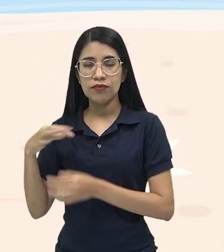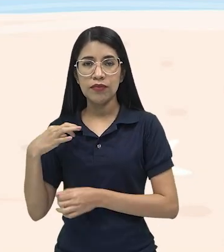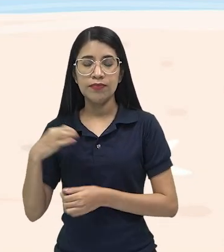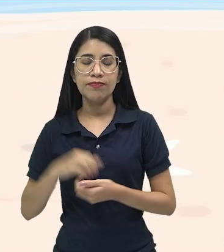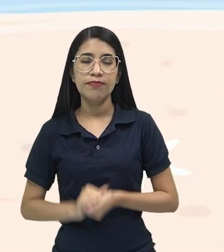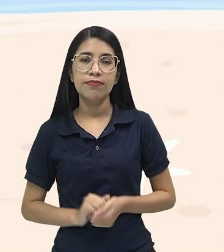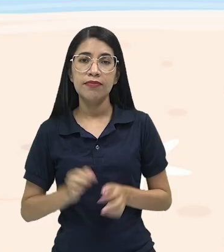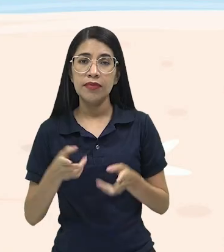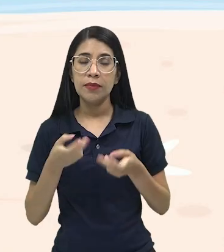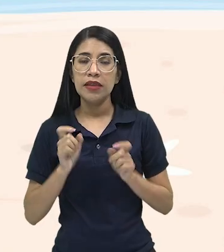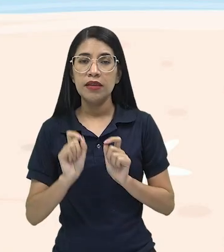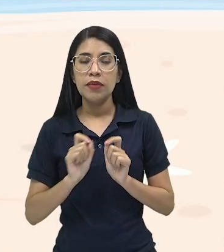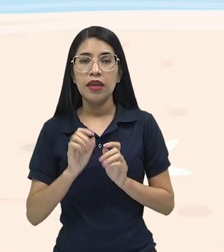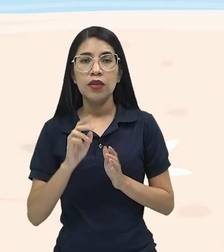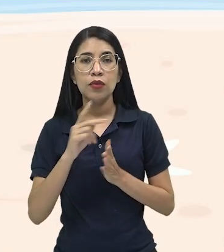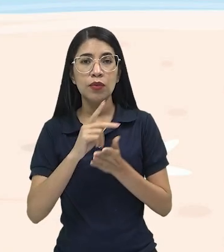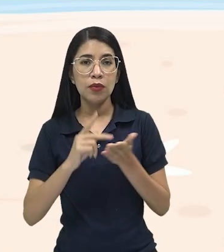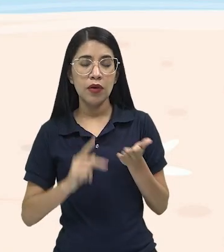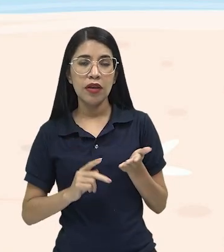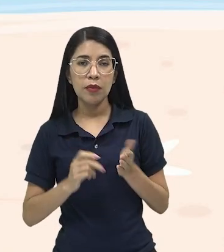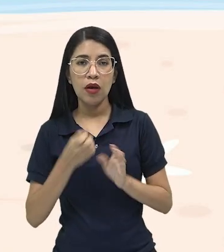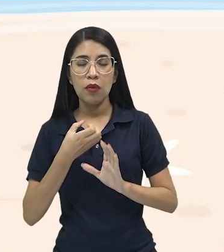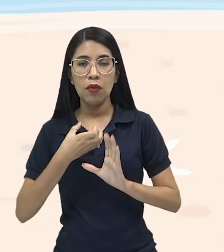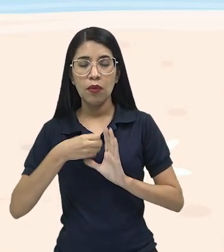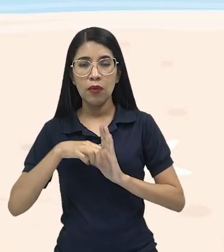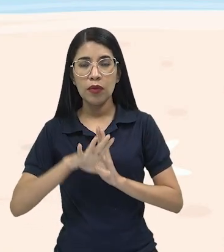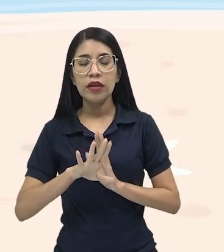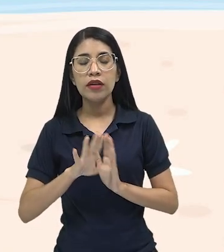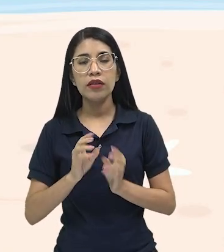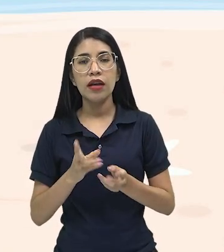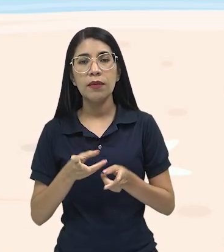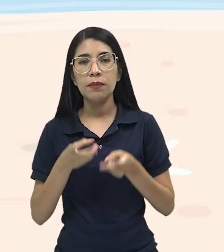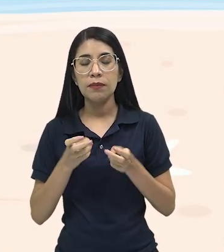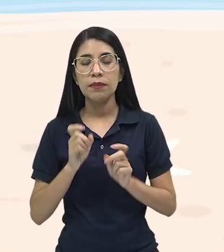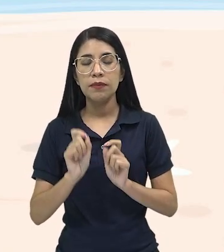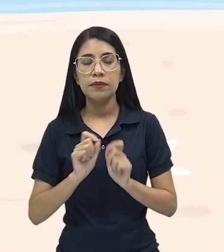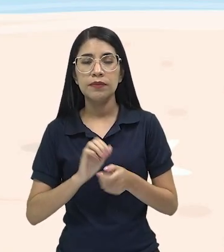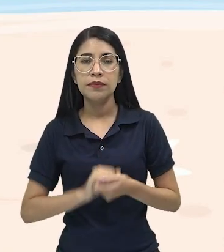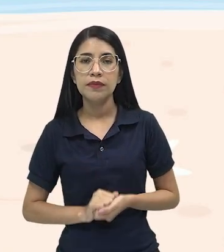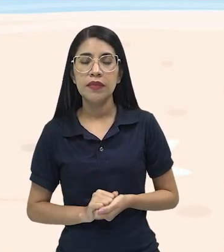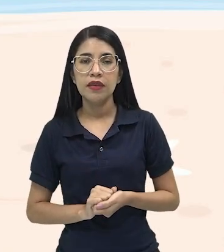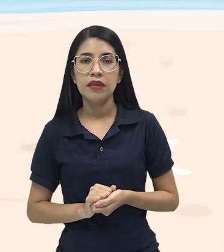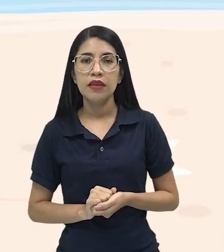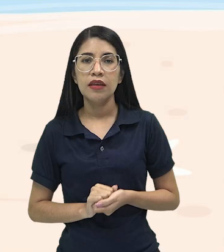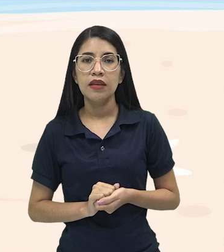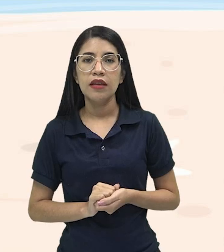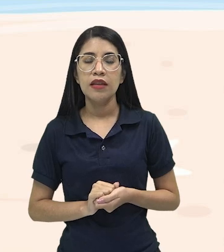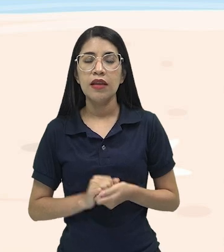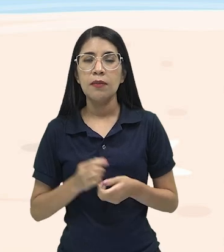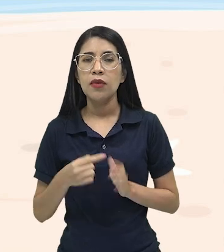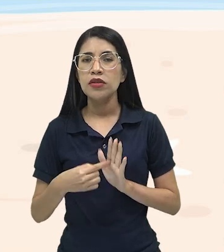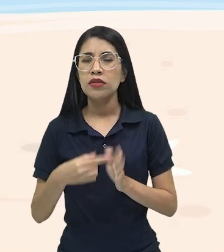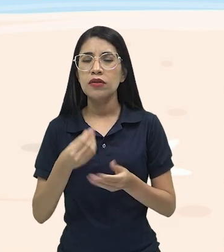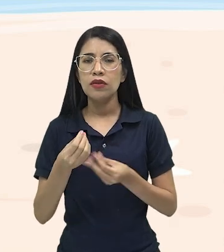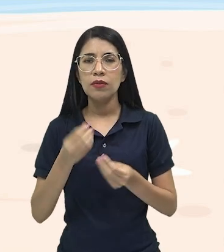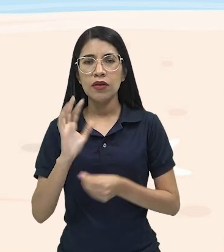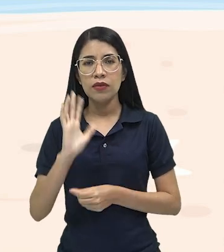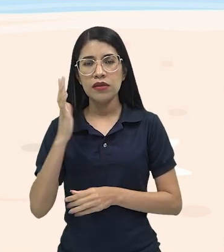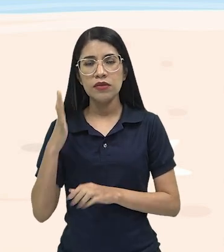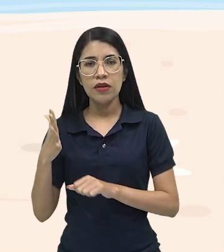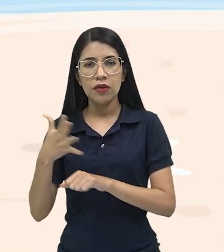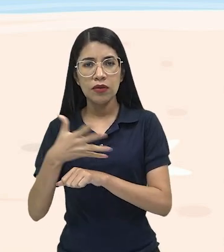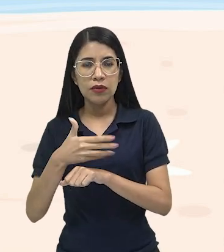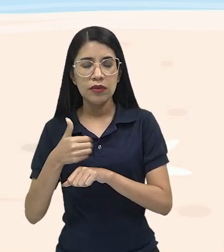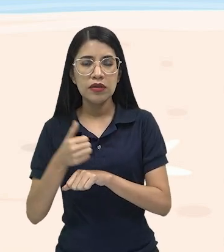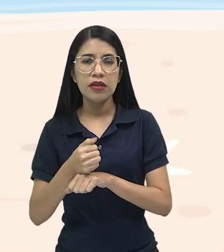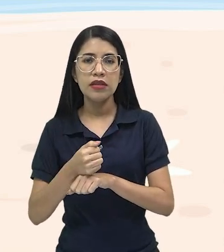poema, o eu lírico, está tratando aí sobre a questão da colonização, do Brasil,